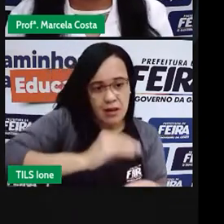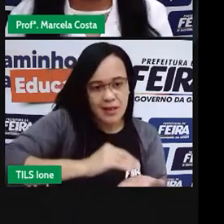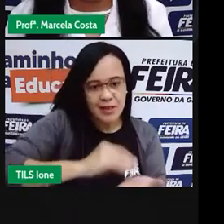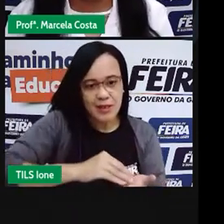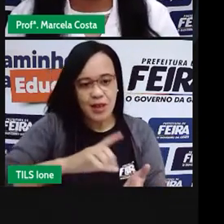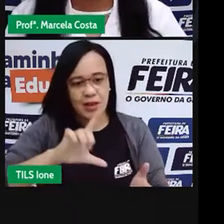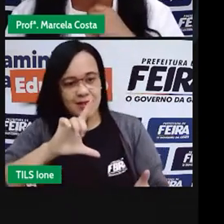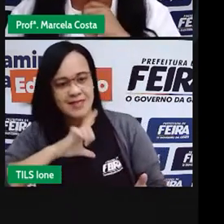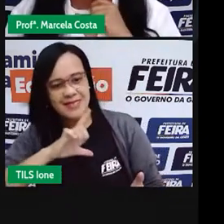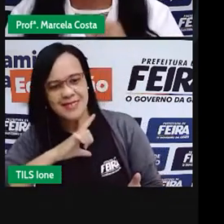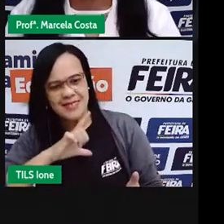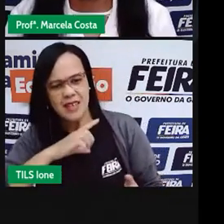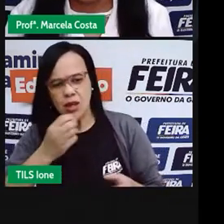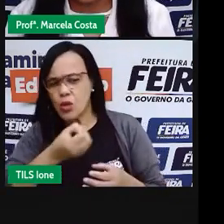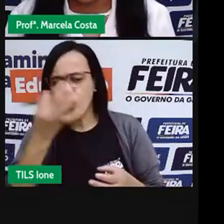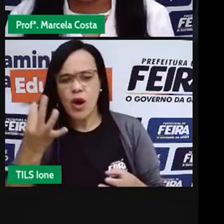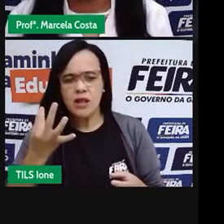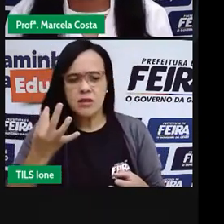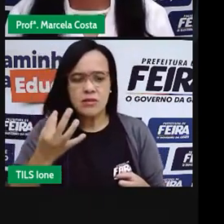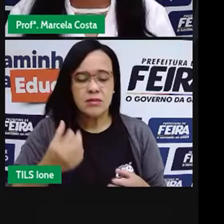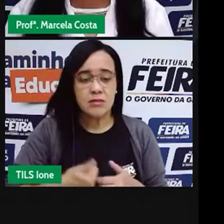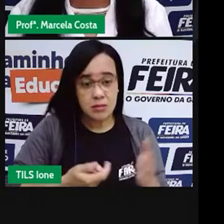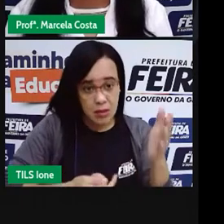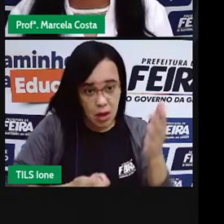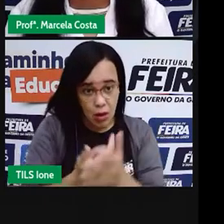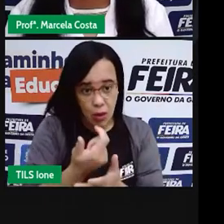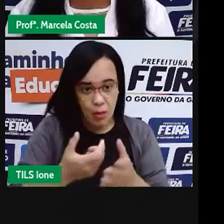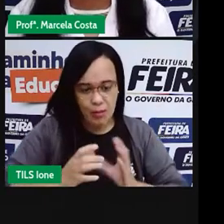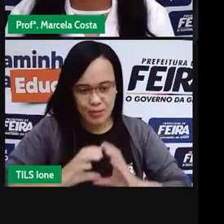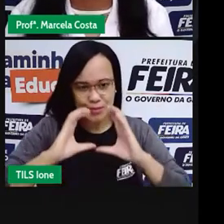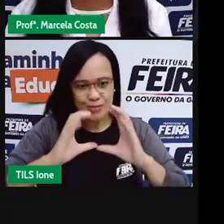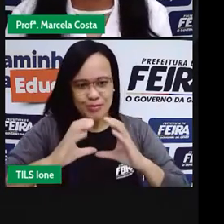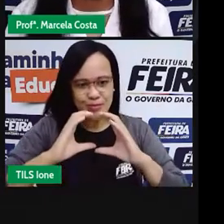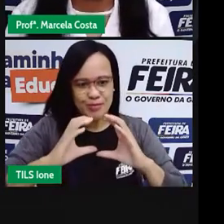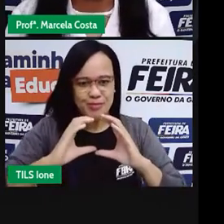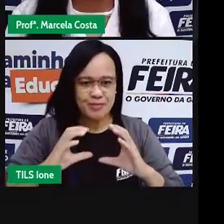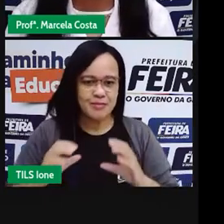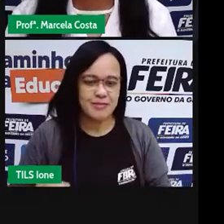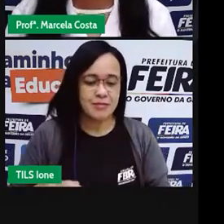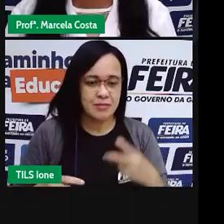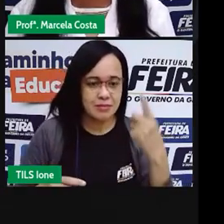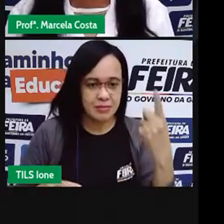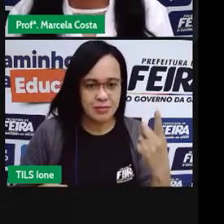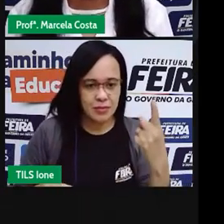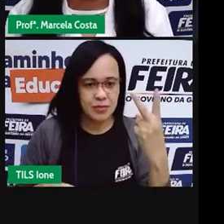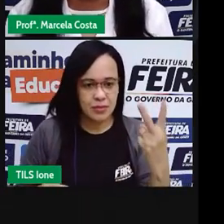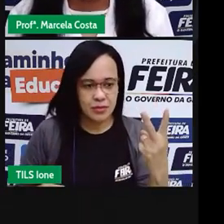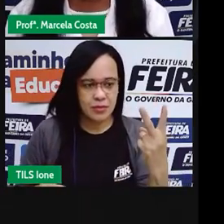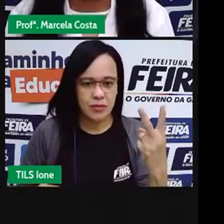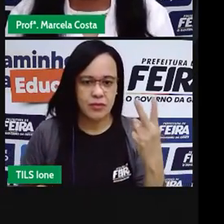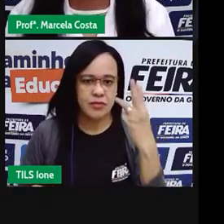quantidade de dinheiro para comprar o carrinho. Então,